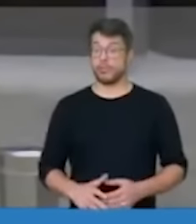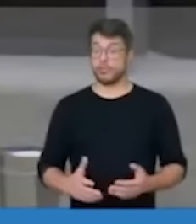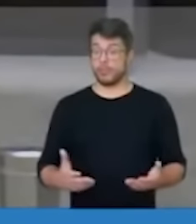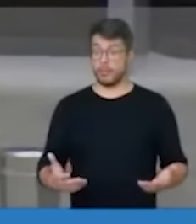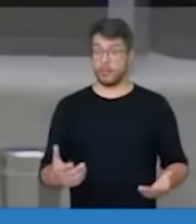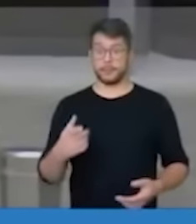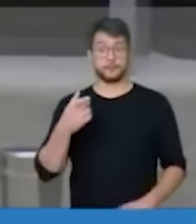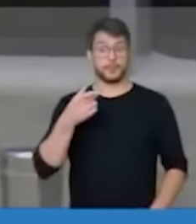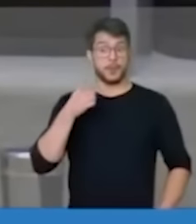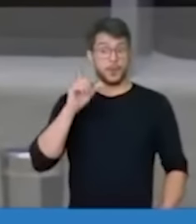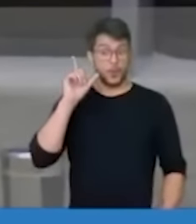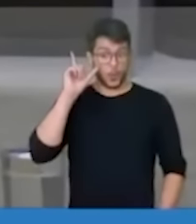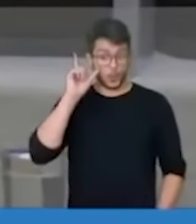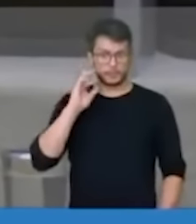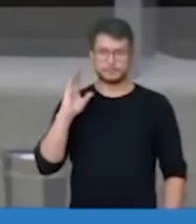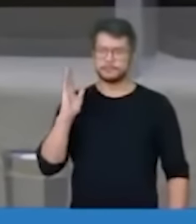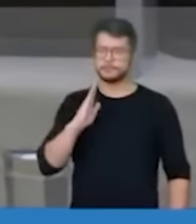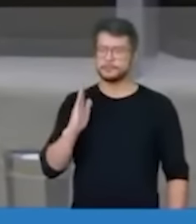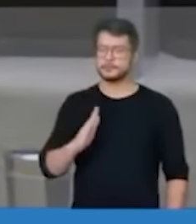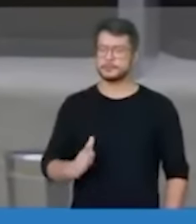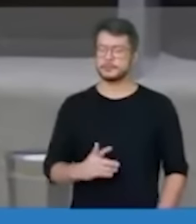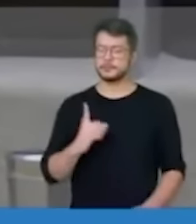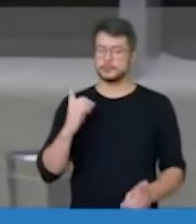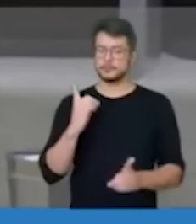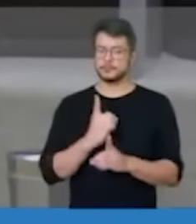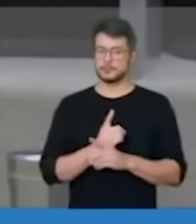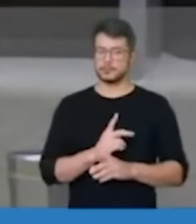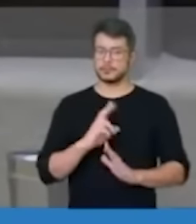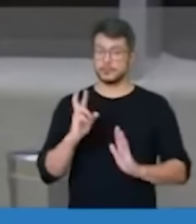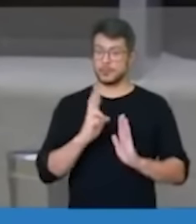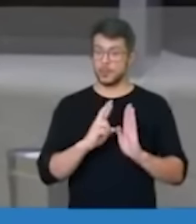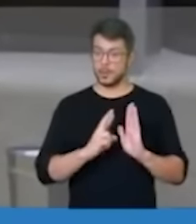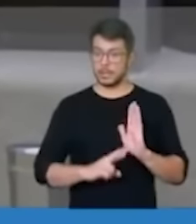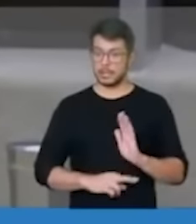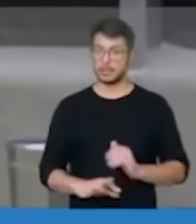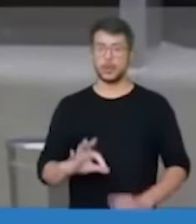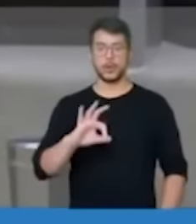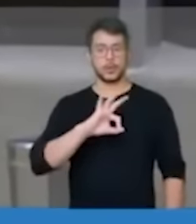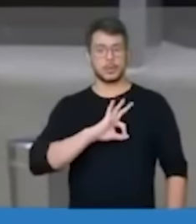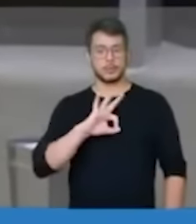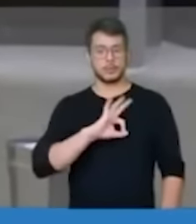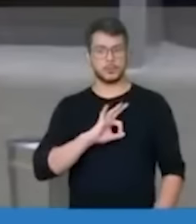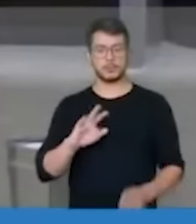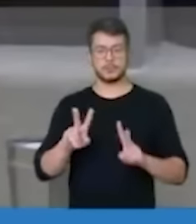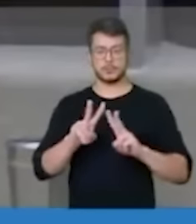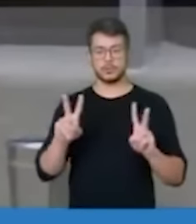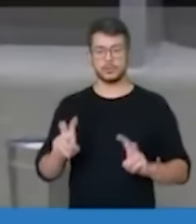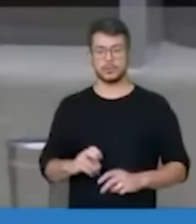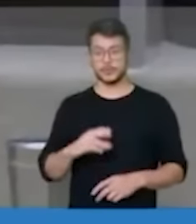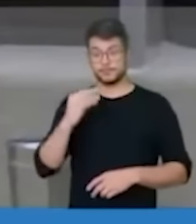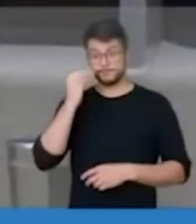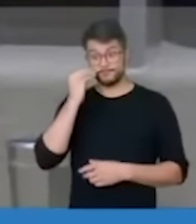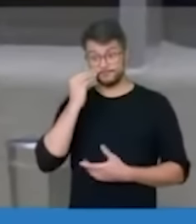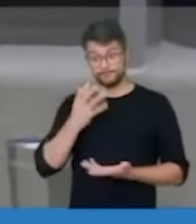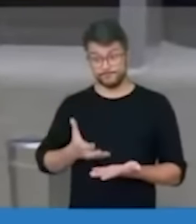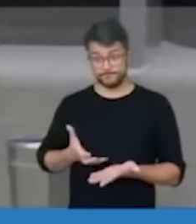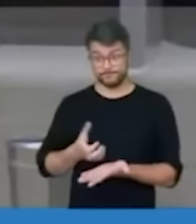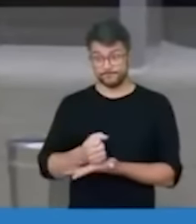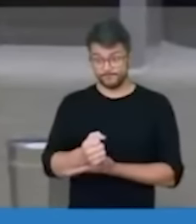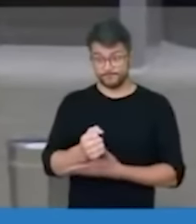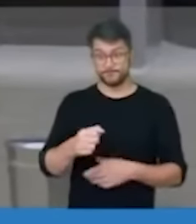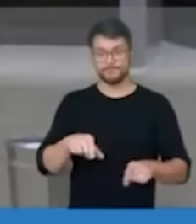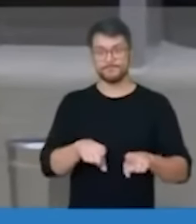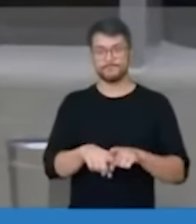o Brasil conheceu o relatório do inquérito policial que apura a tentativa de golpe e também a tentativa